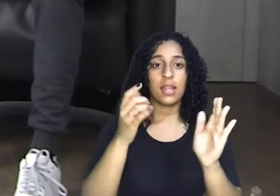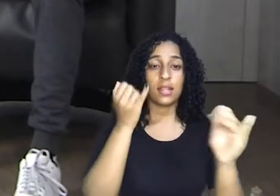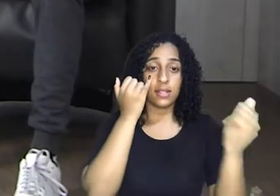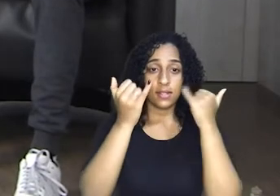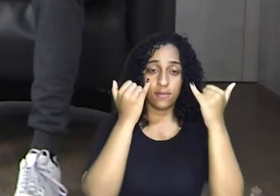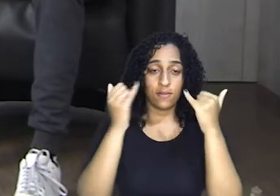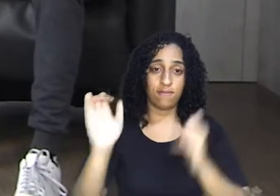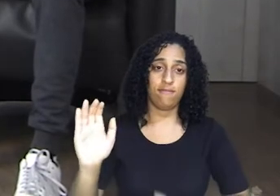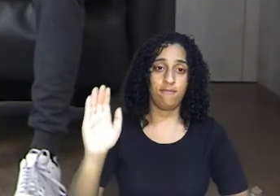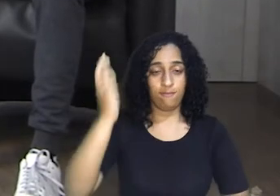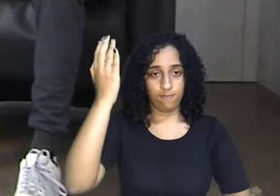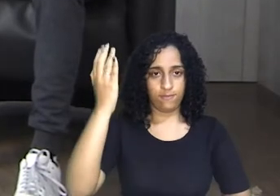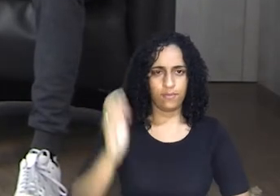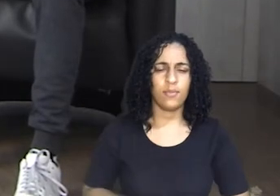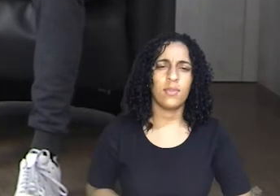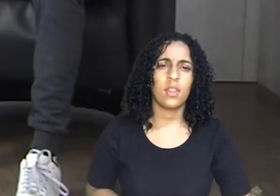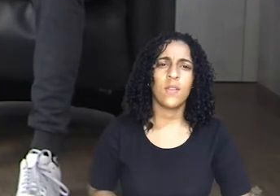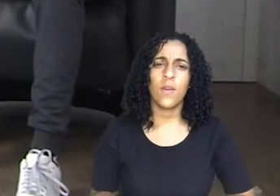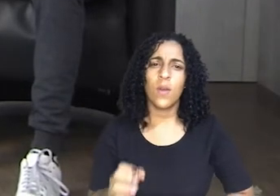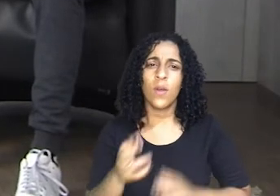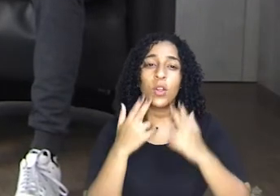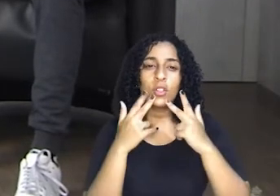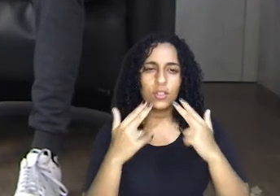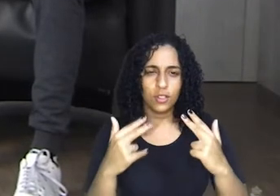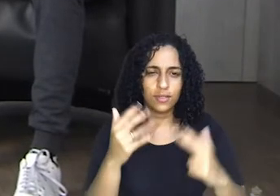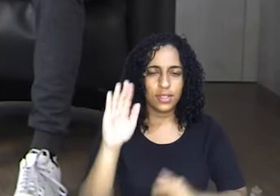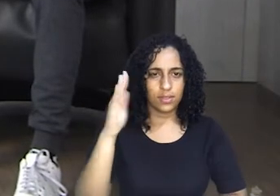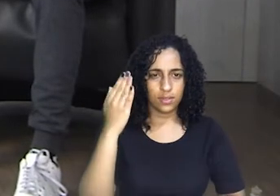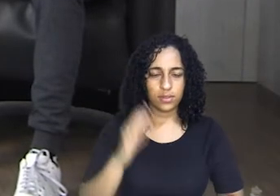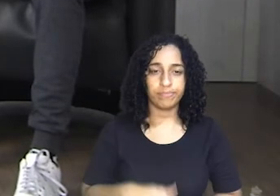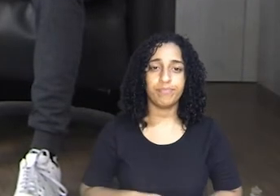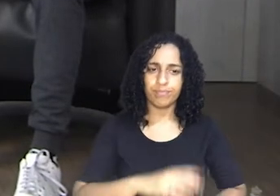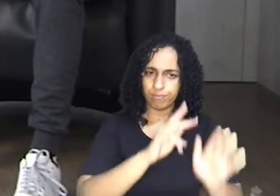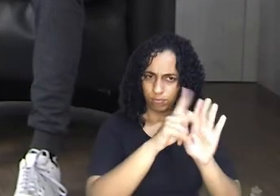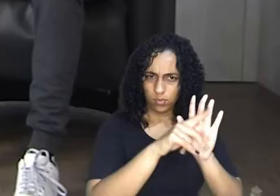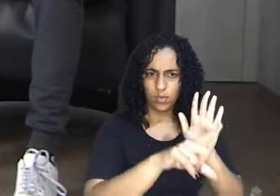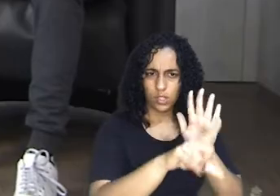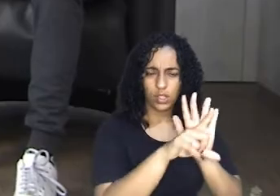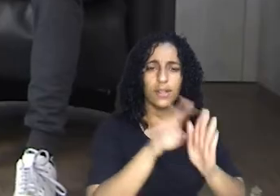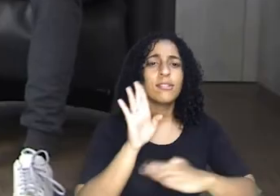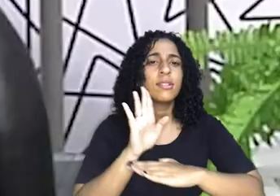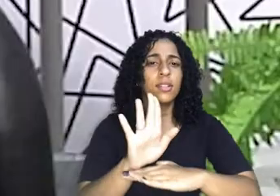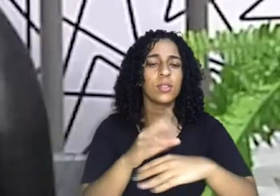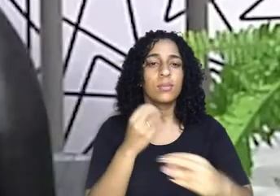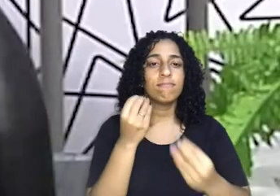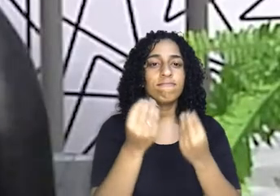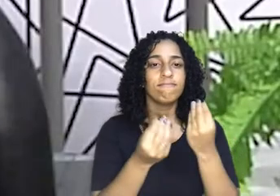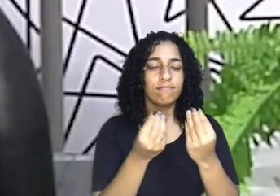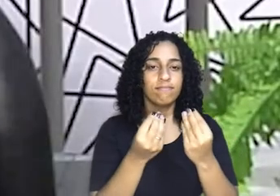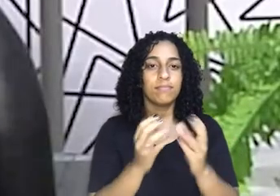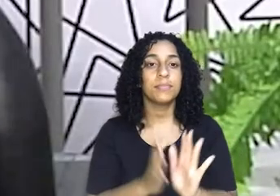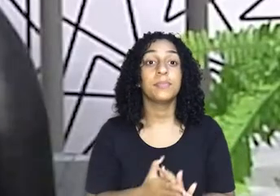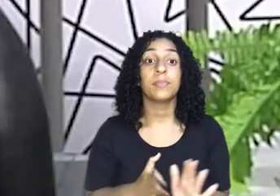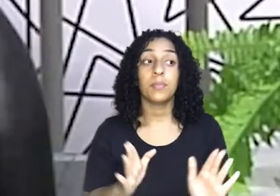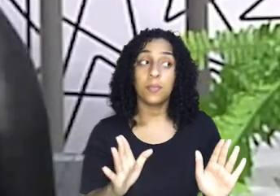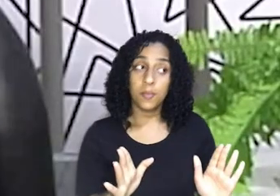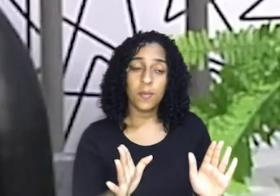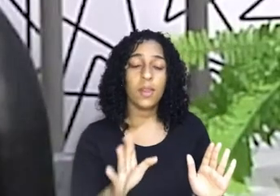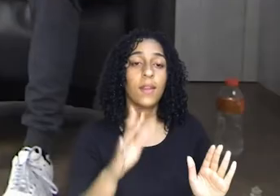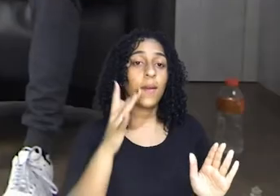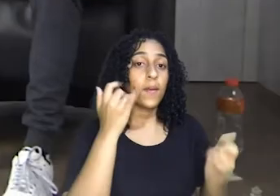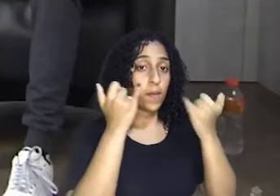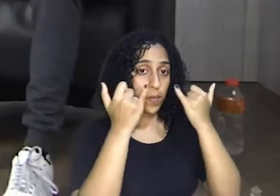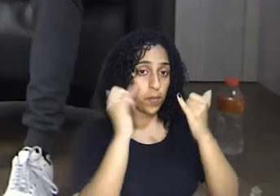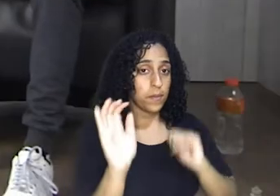é o sentido o que esse projeto de lei ele vem para nos ajudar nessa questão Então essa